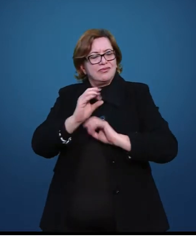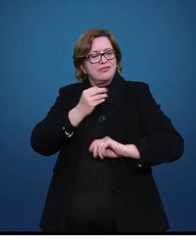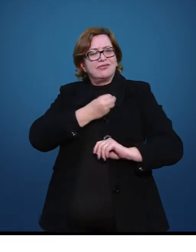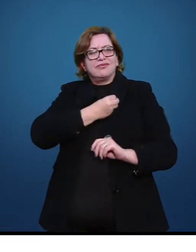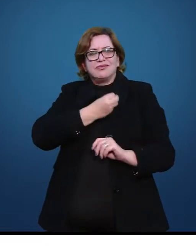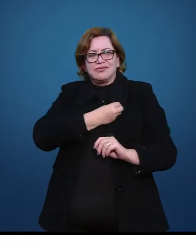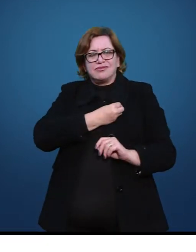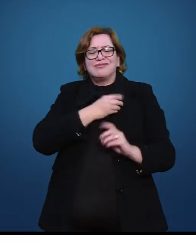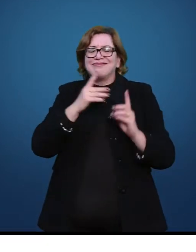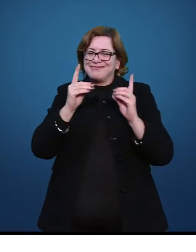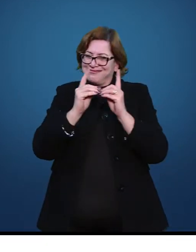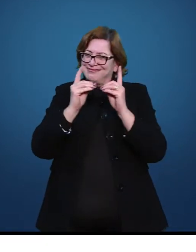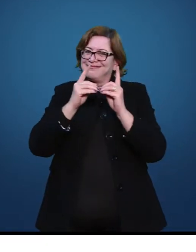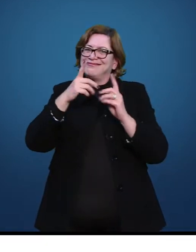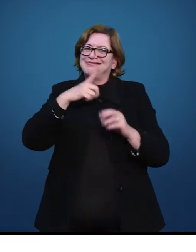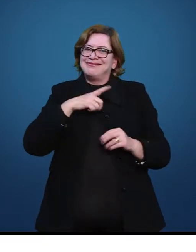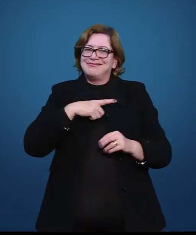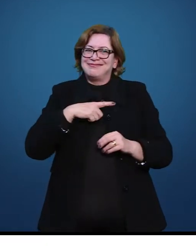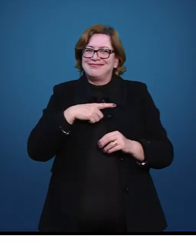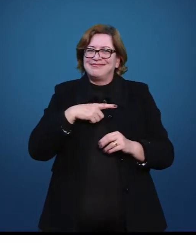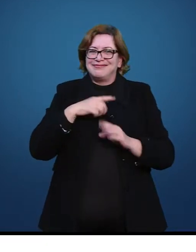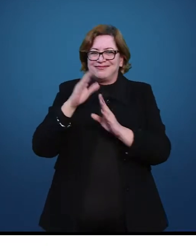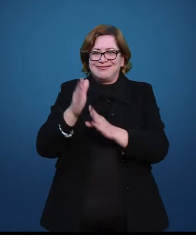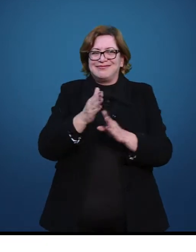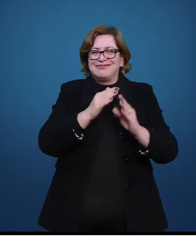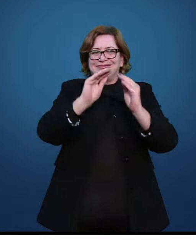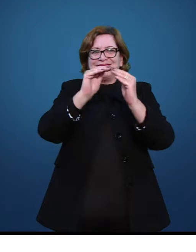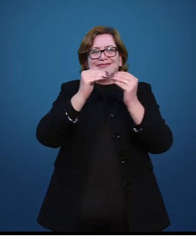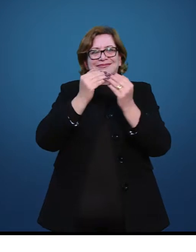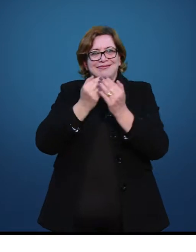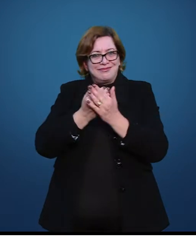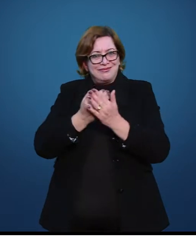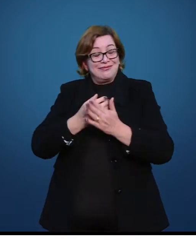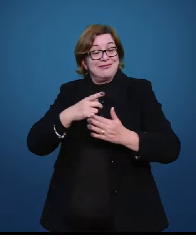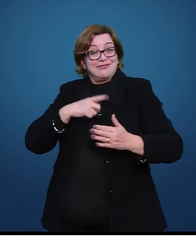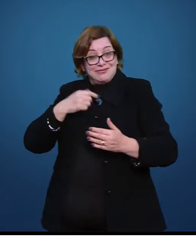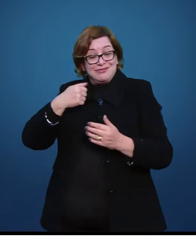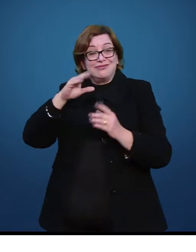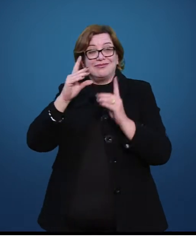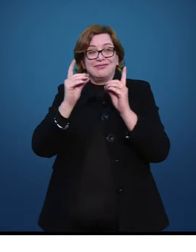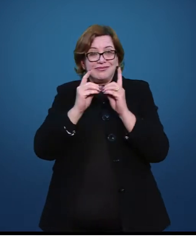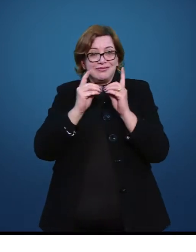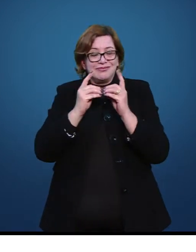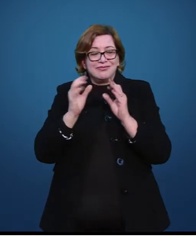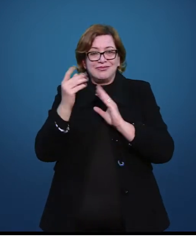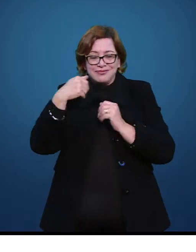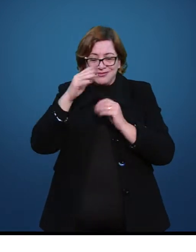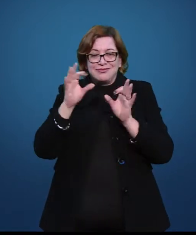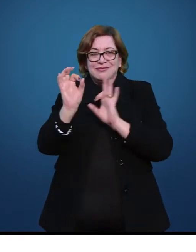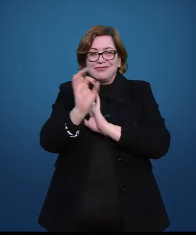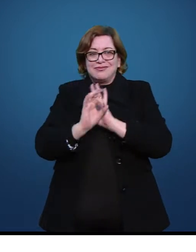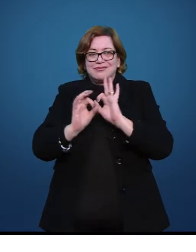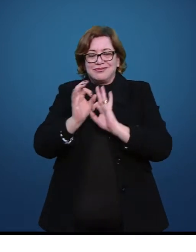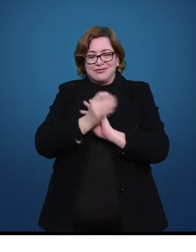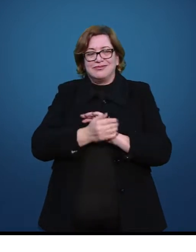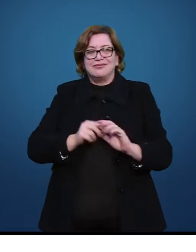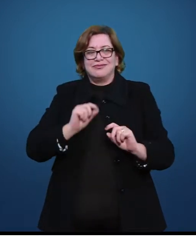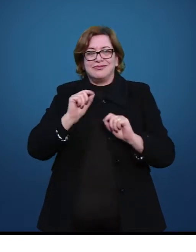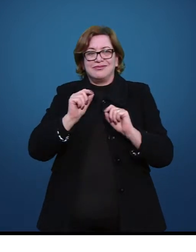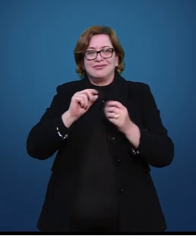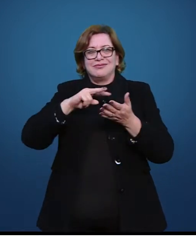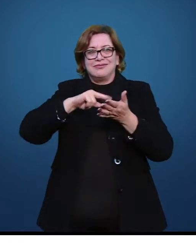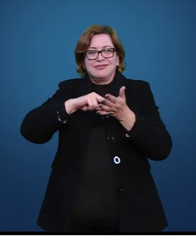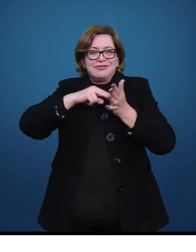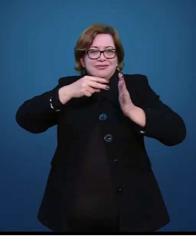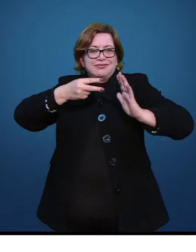nossa vida. Na escola, ela está presente de uma forma mais concreta, mais estruturada. O que não quer dizer que ela não